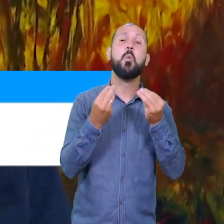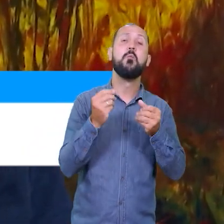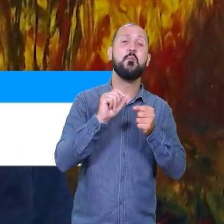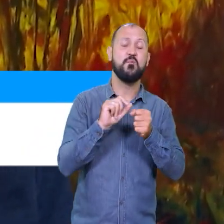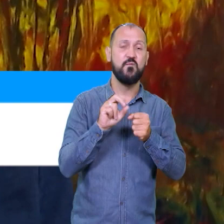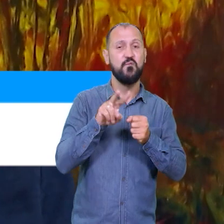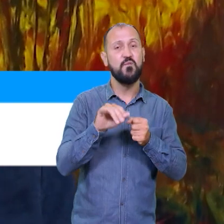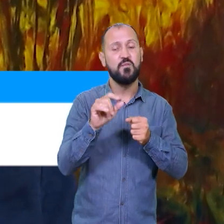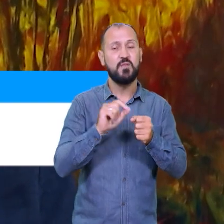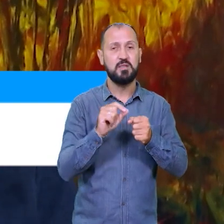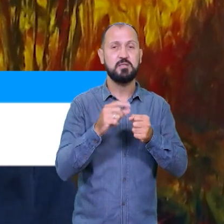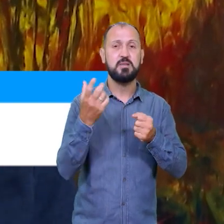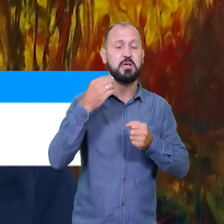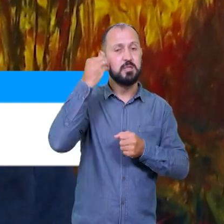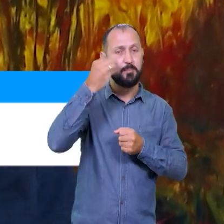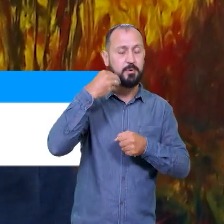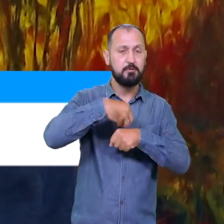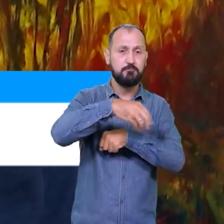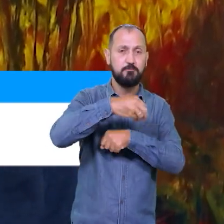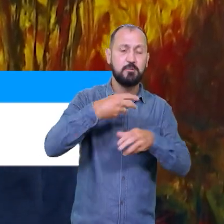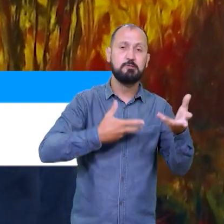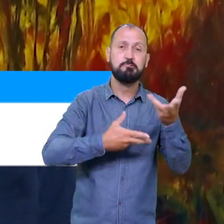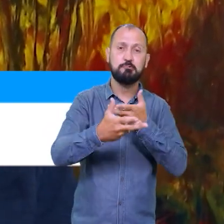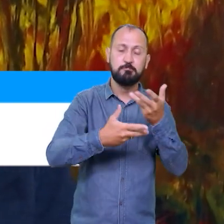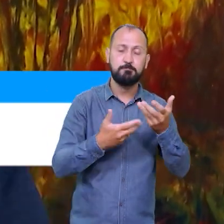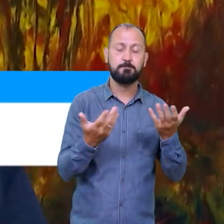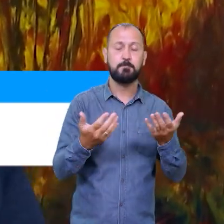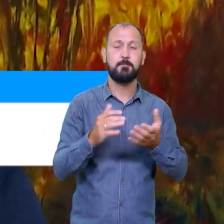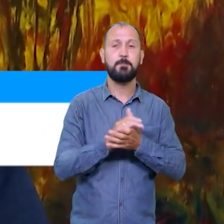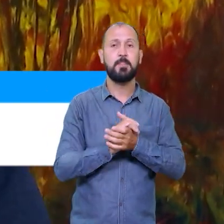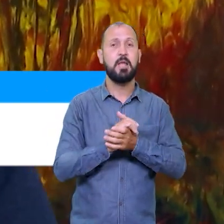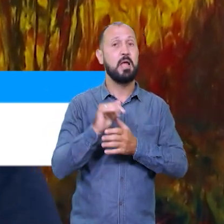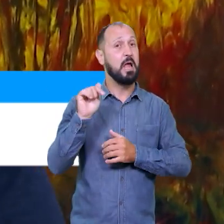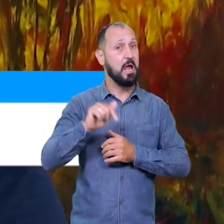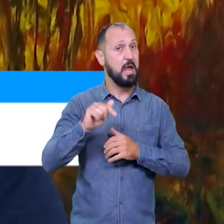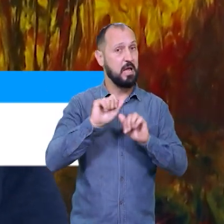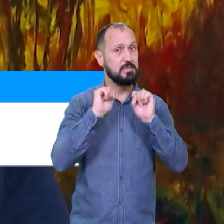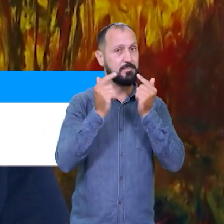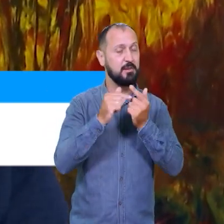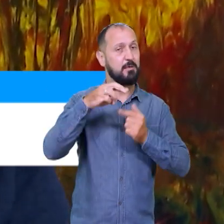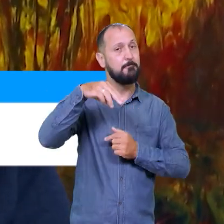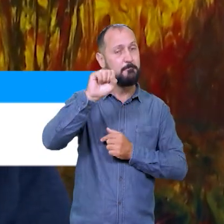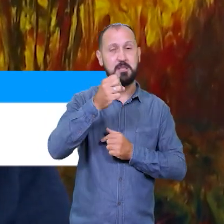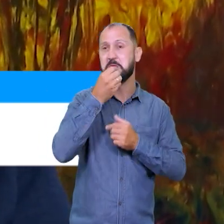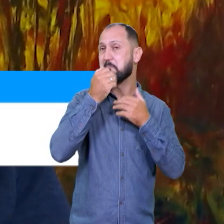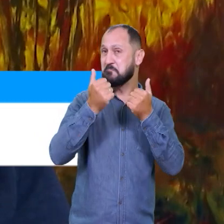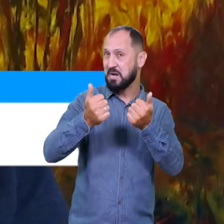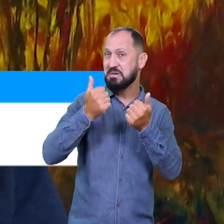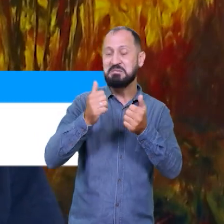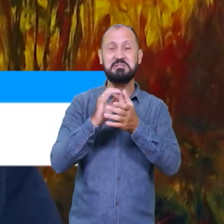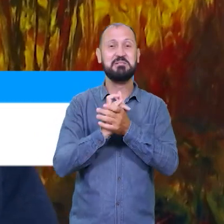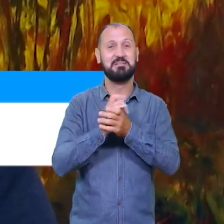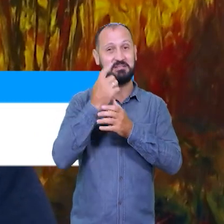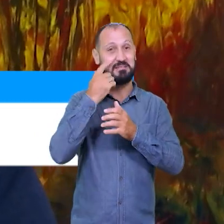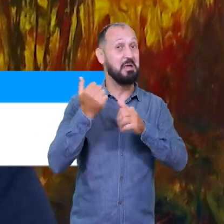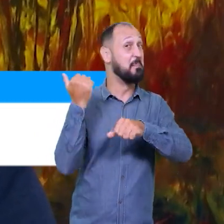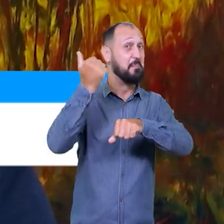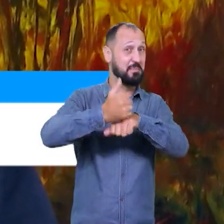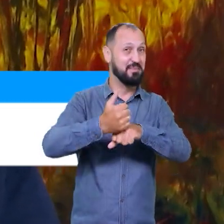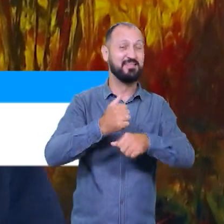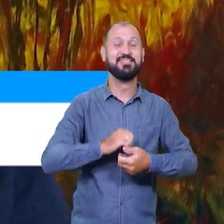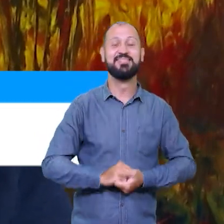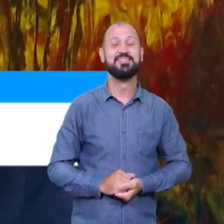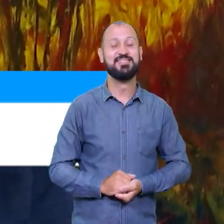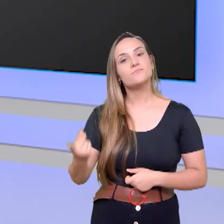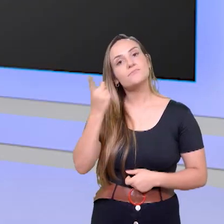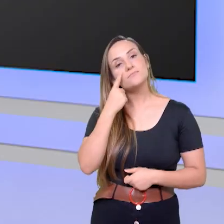hora, como fazemos? Vamos compartilhar a experiência. A nossa casa, graças a Deus, está muito bem, está